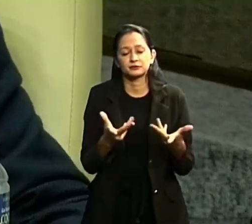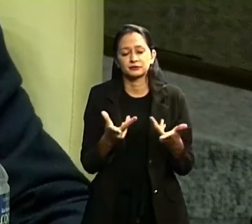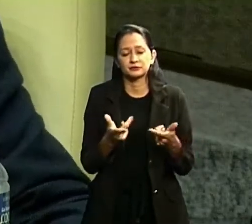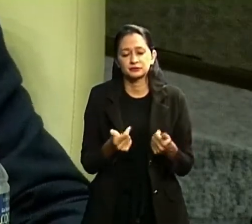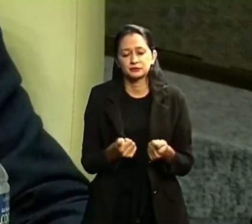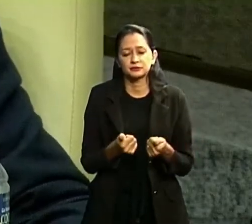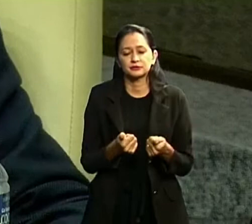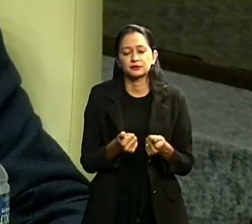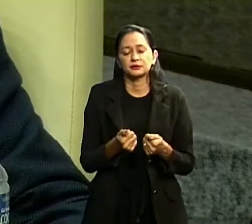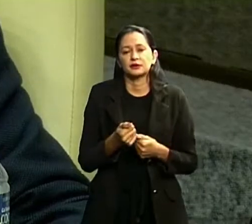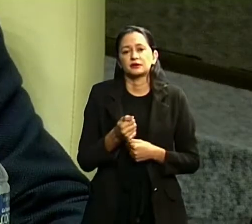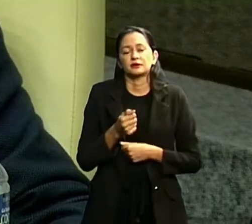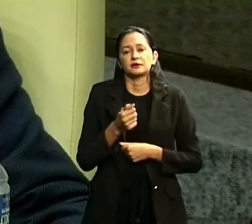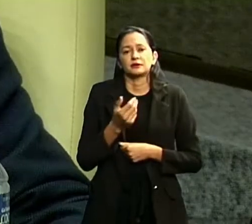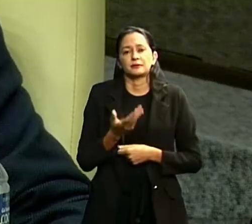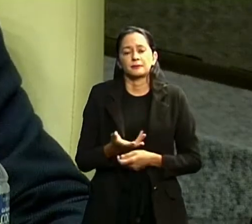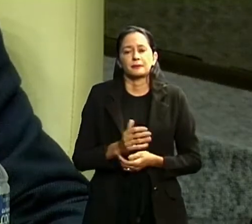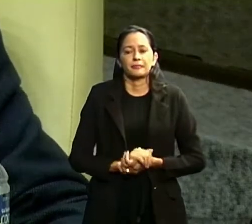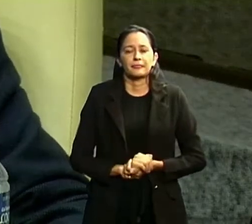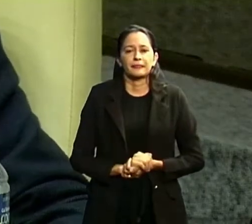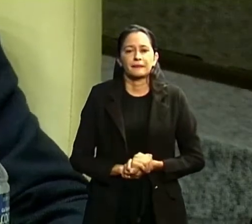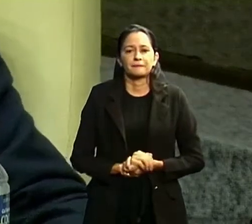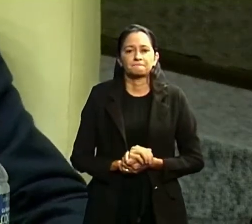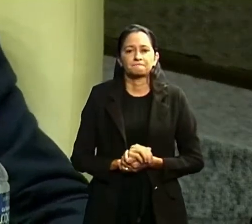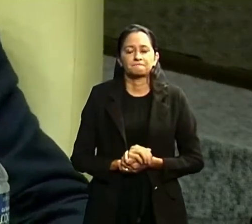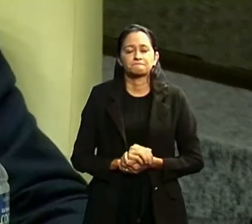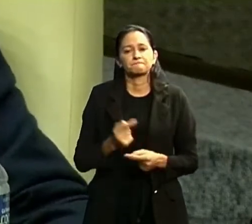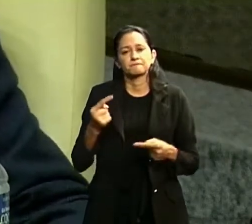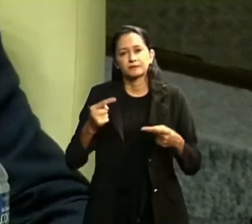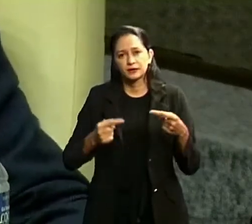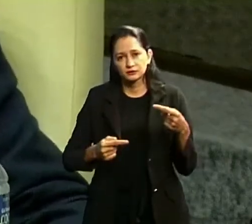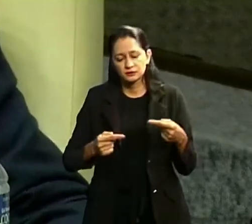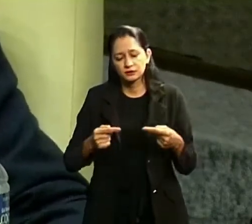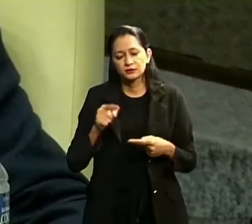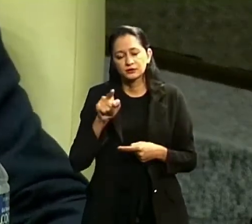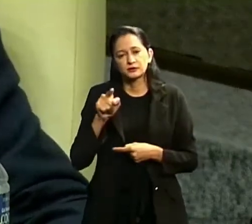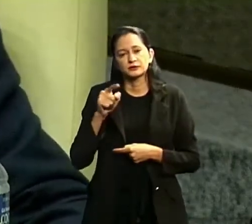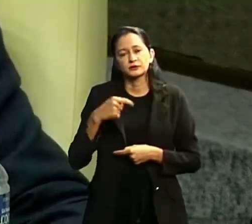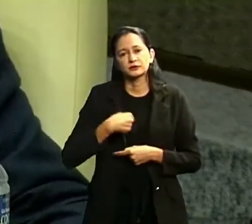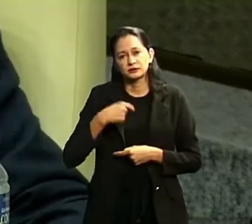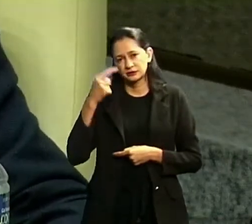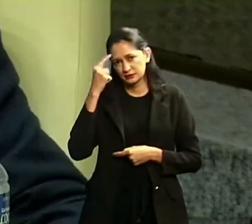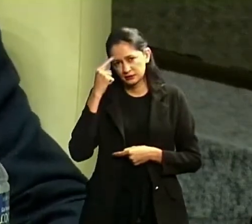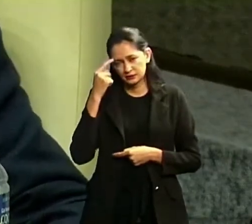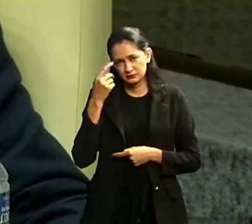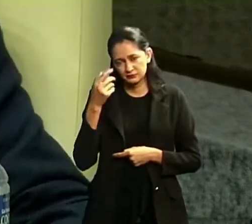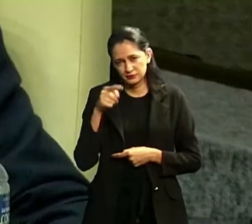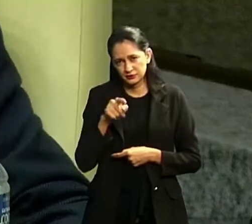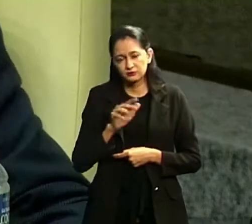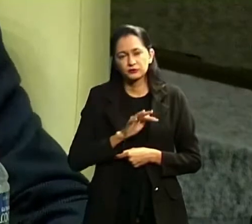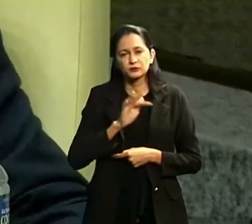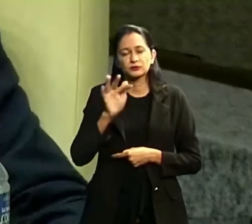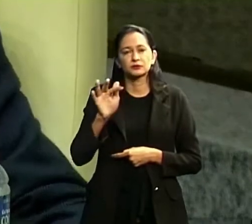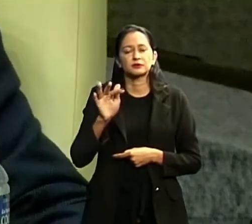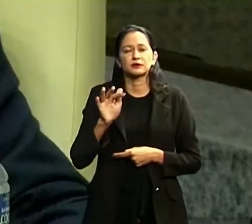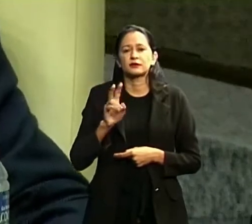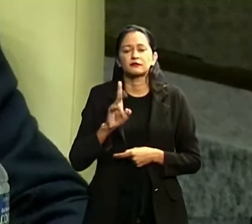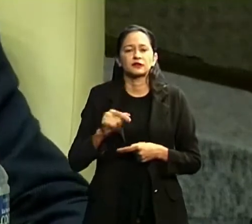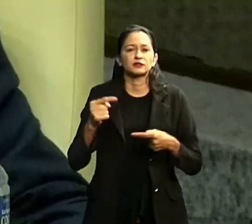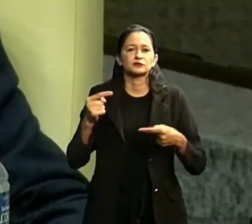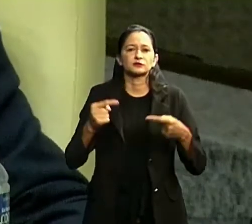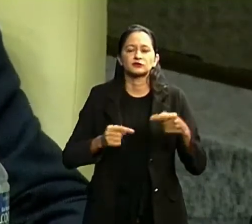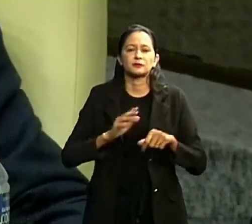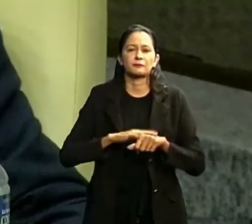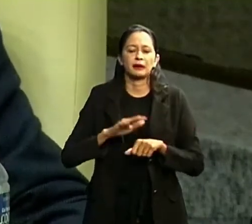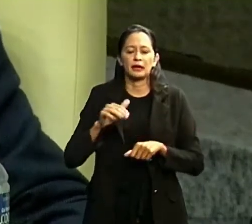pessoas que isso é pequeno. Essa discussão, eu tenho certeza que a senhora pensa também que nós vamos chegar um dia que não vai precisar falar